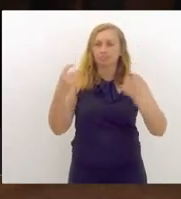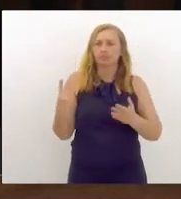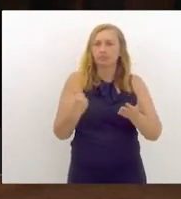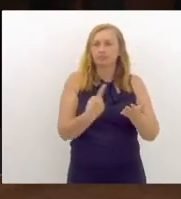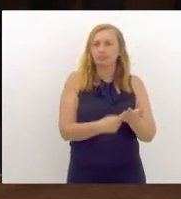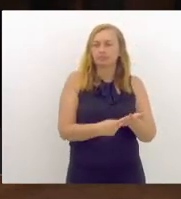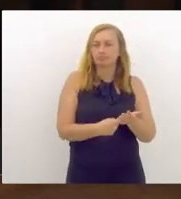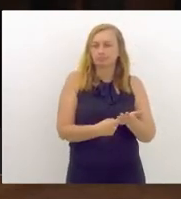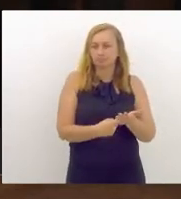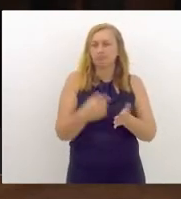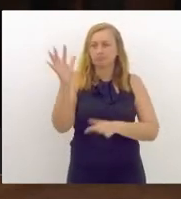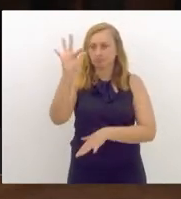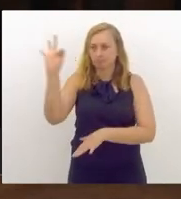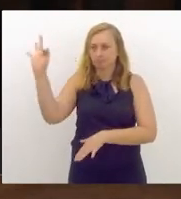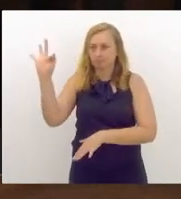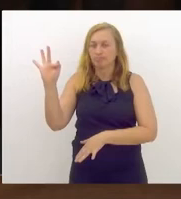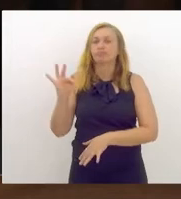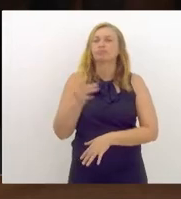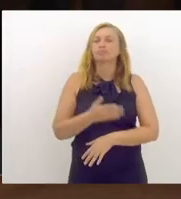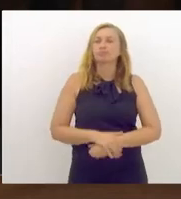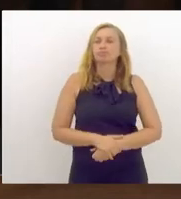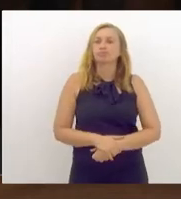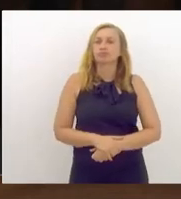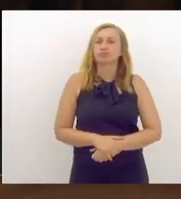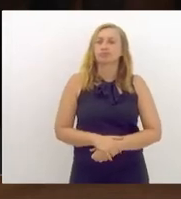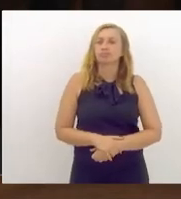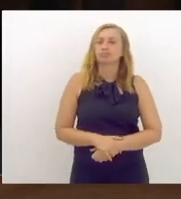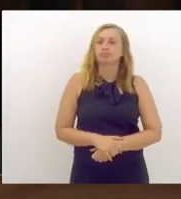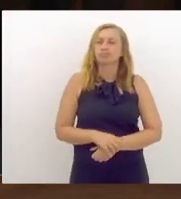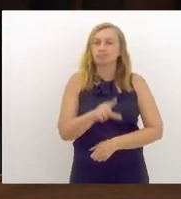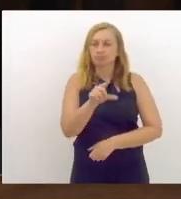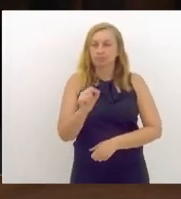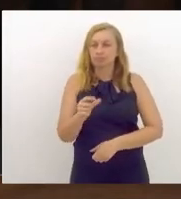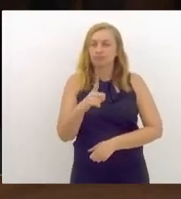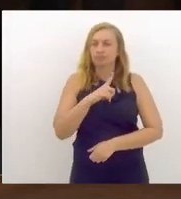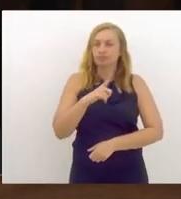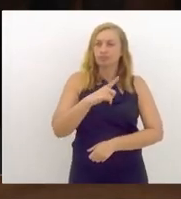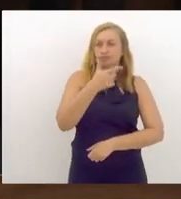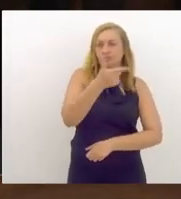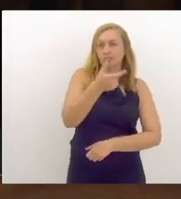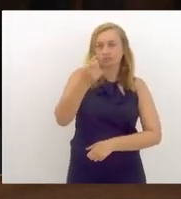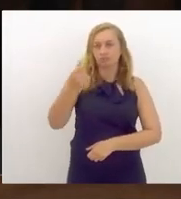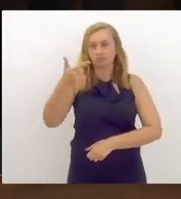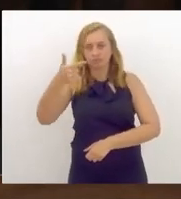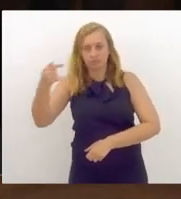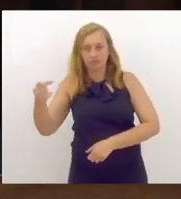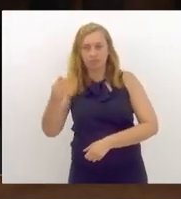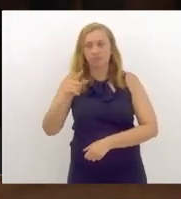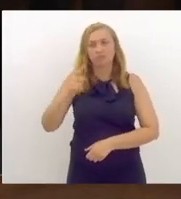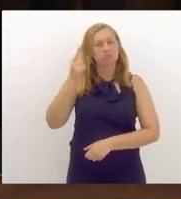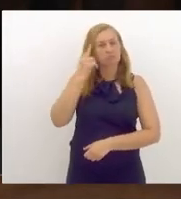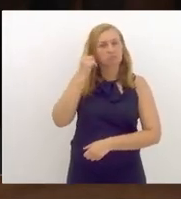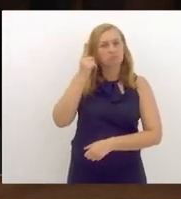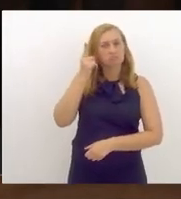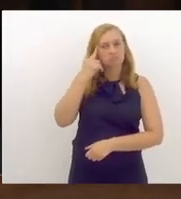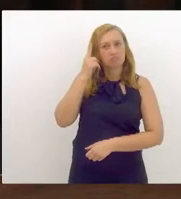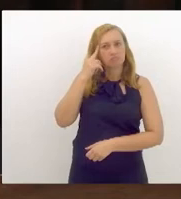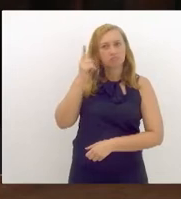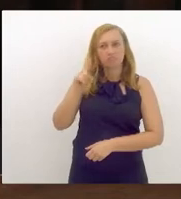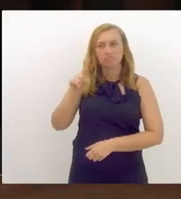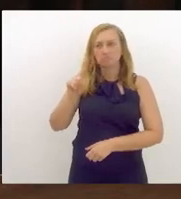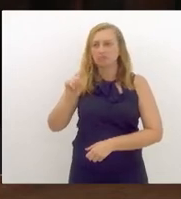federativo e ali foi essa alternativa que se deu em 2017 né em vez de pensar de uma outra maneira alternativa